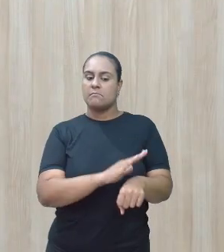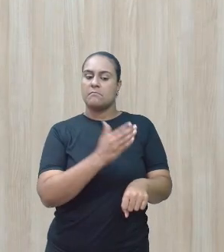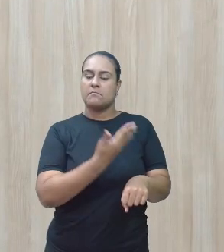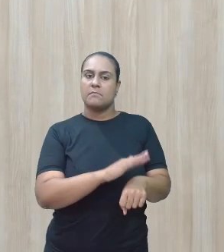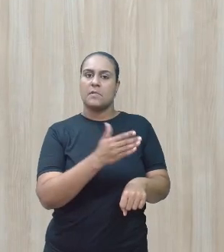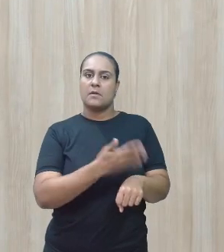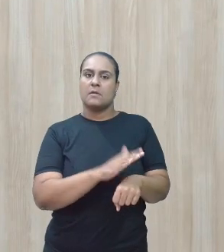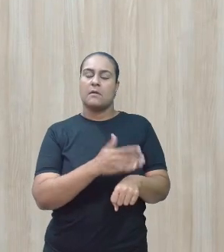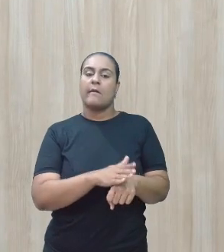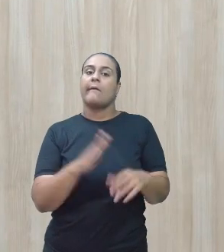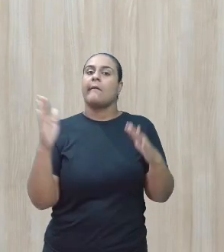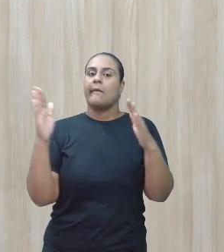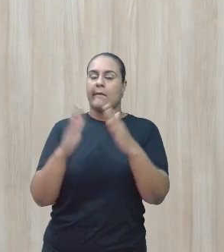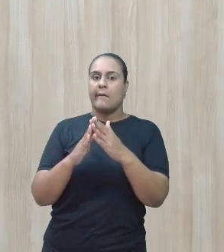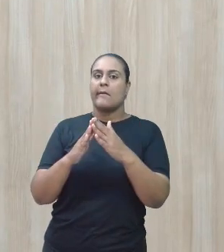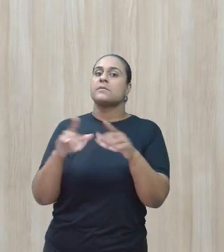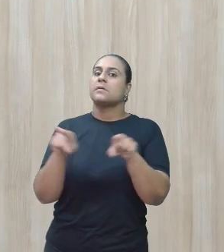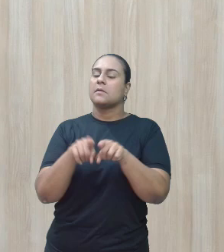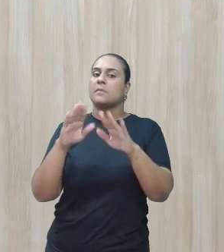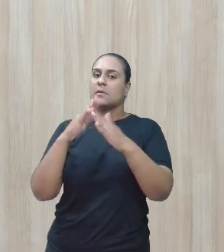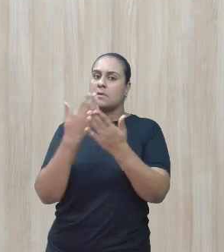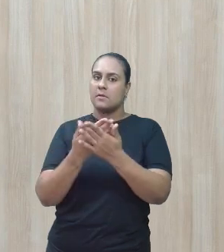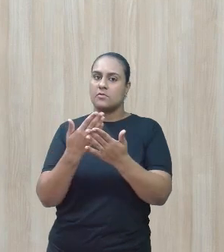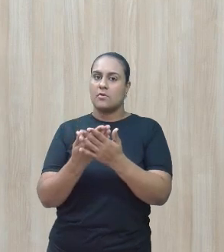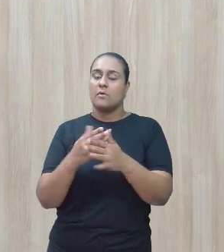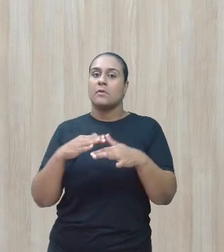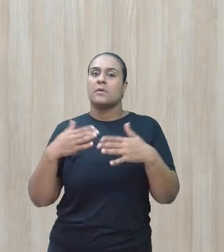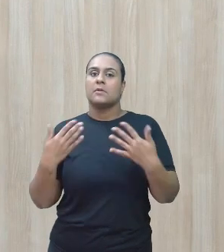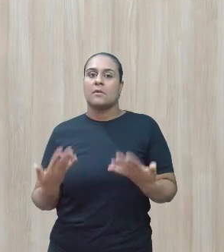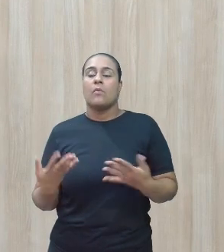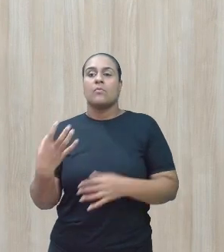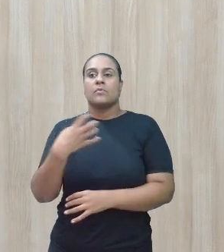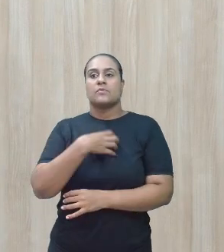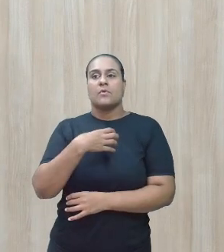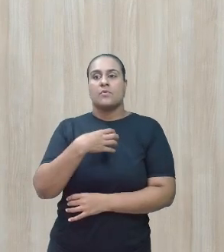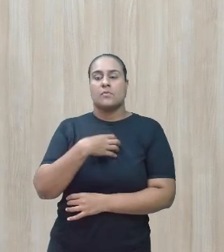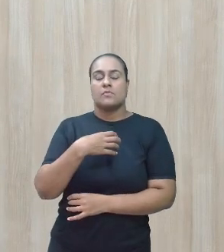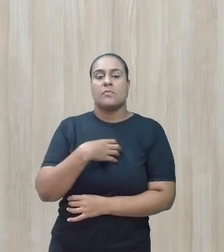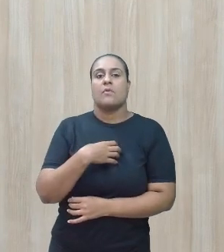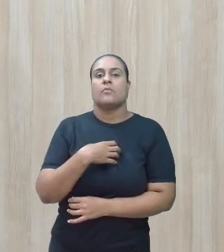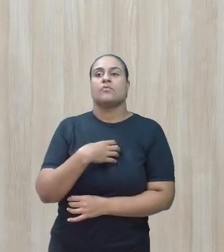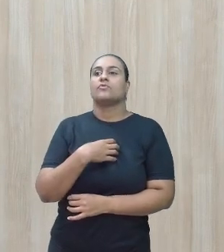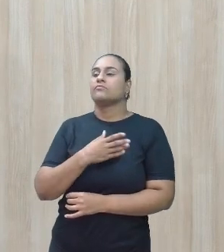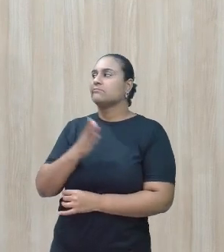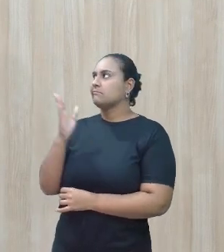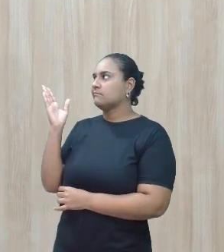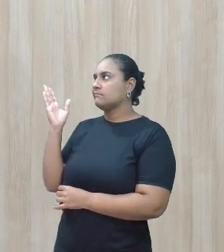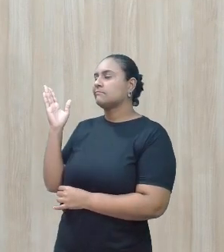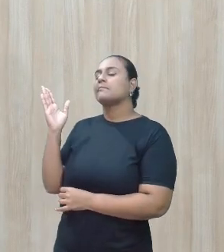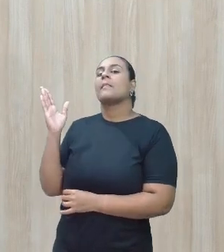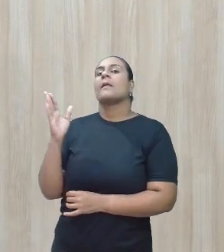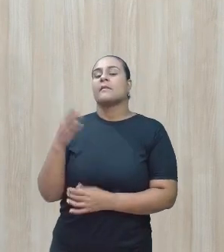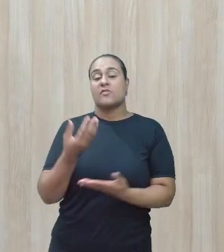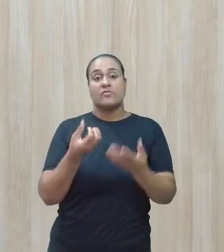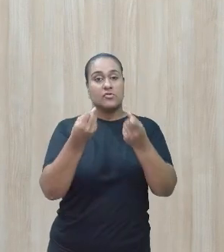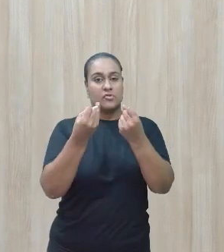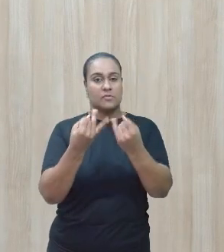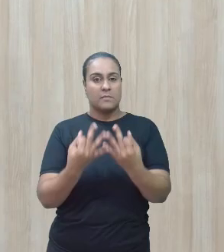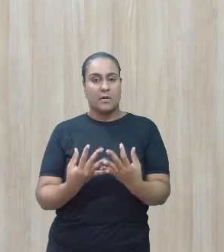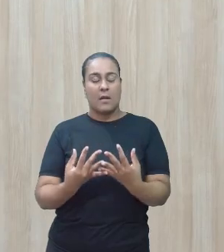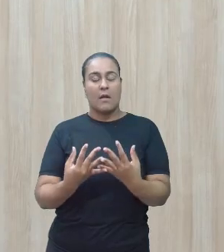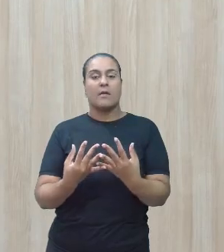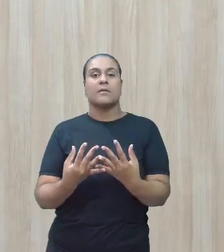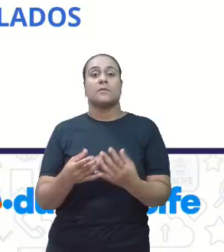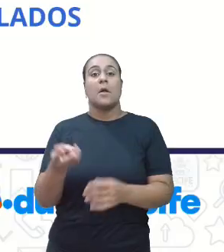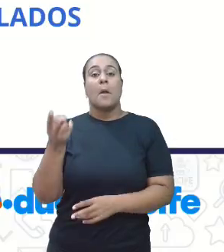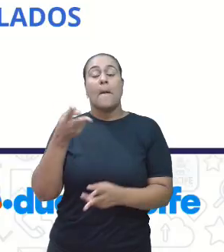praticar com o seu professor na escola, tá certo? Então, esses são os modos da gente fazer, dos modos da gente determinar.